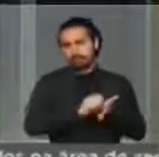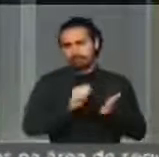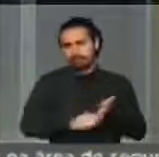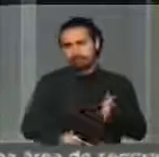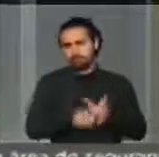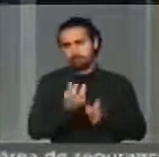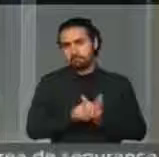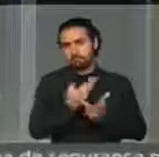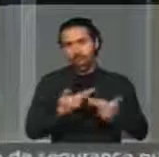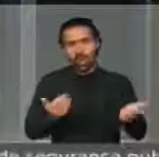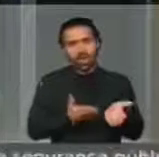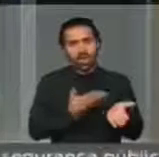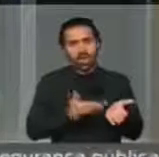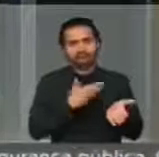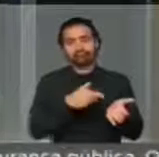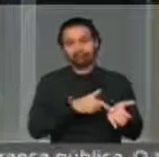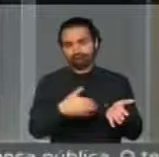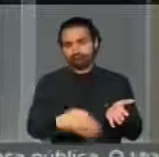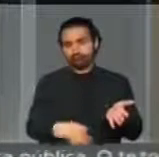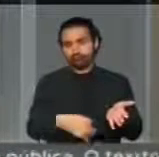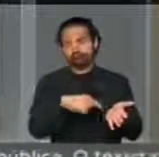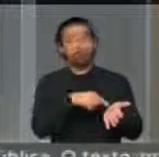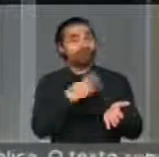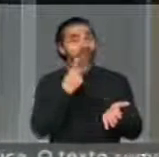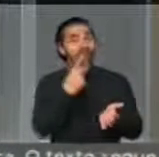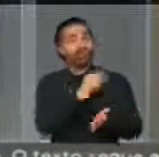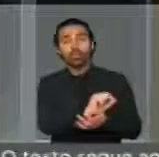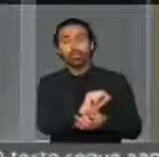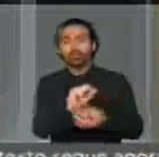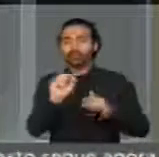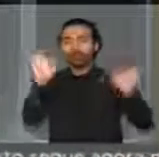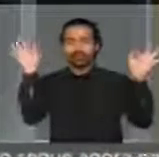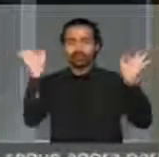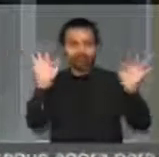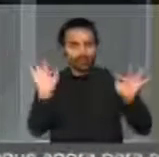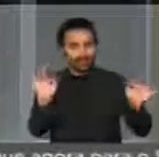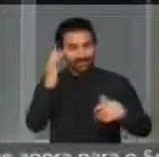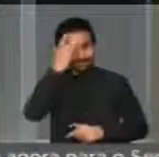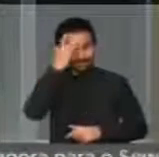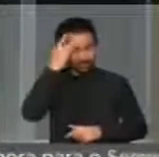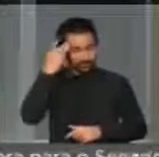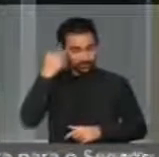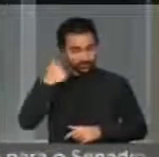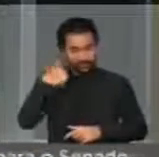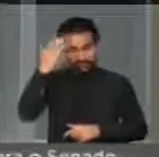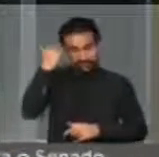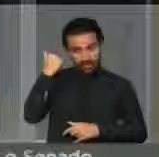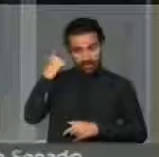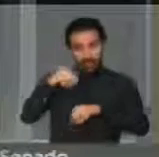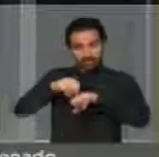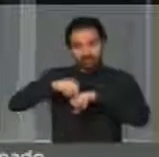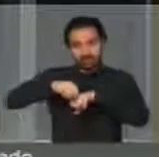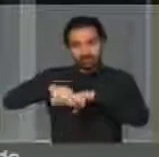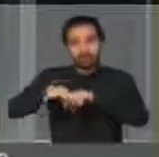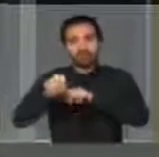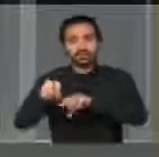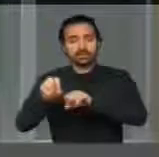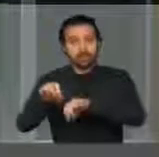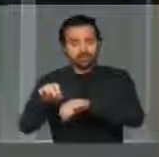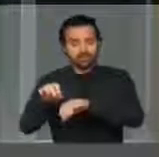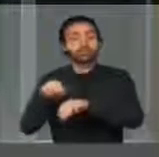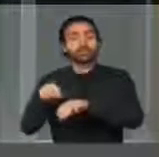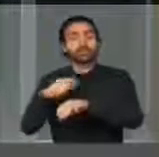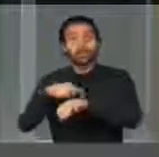literária, que dizia: feliz aquele que transfere o que sabe e aprende o que